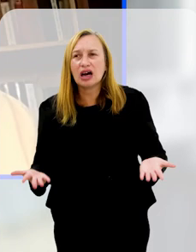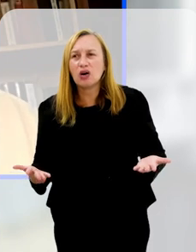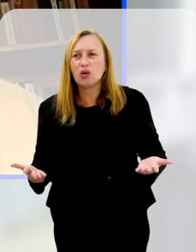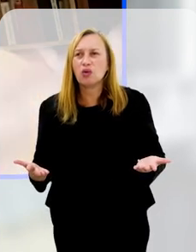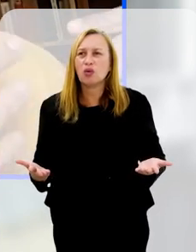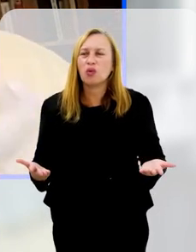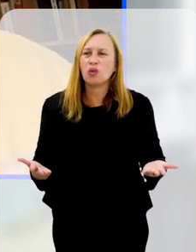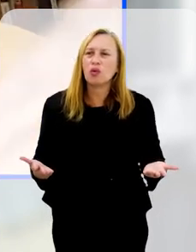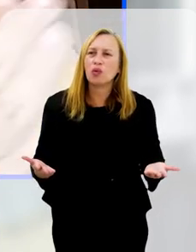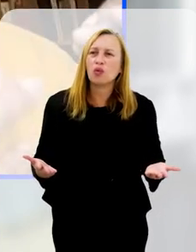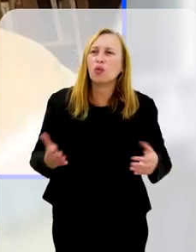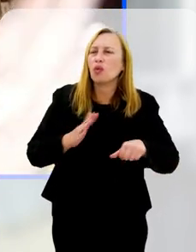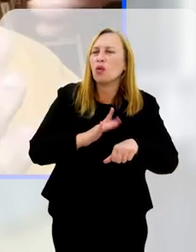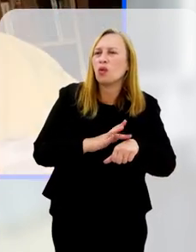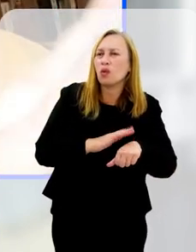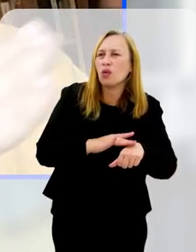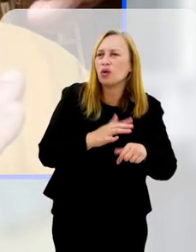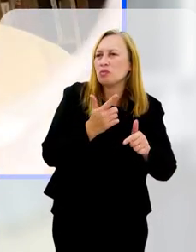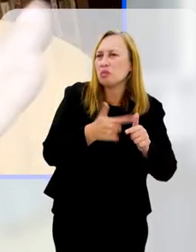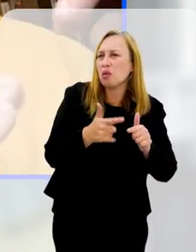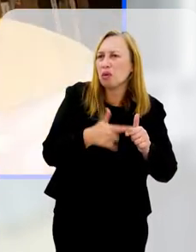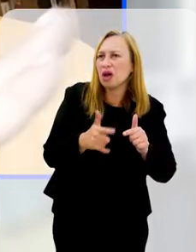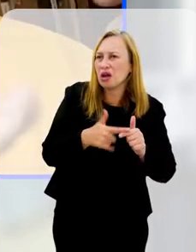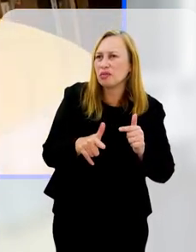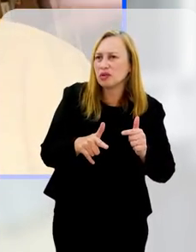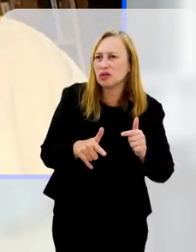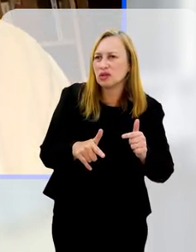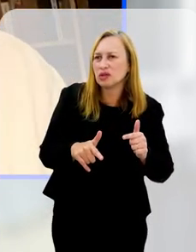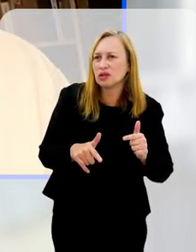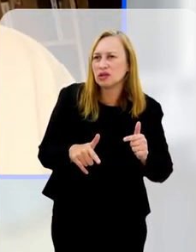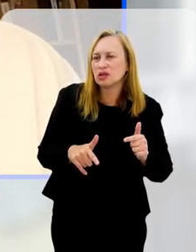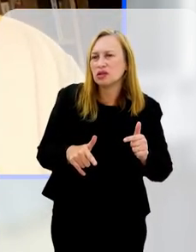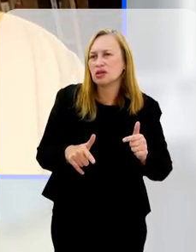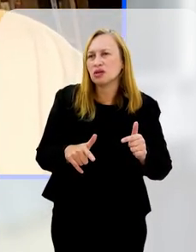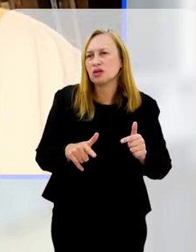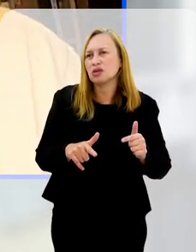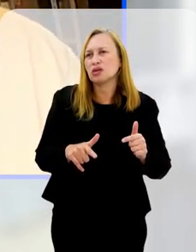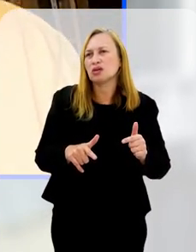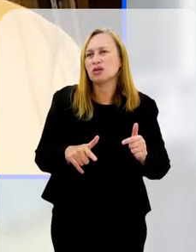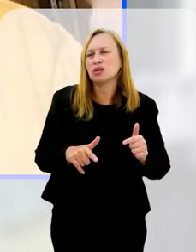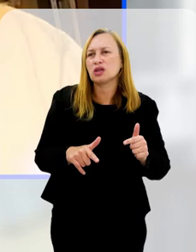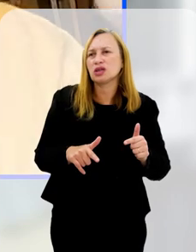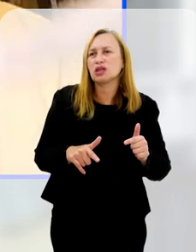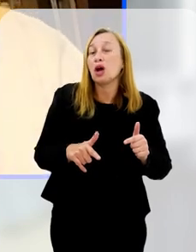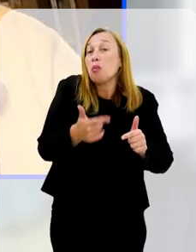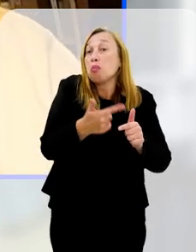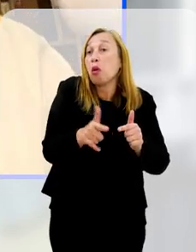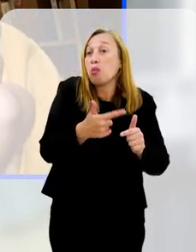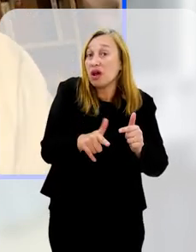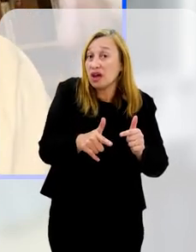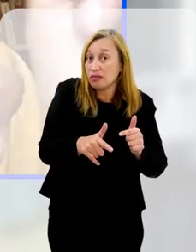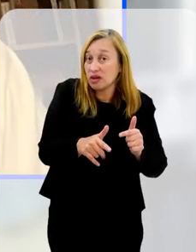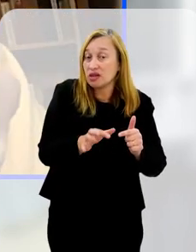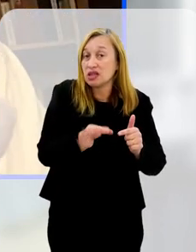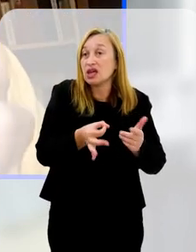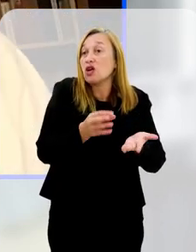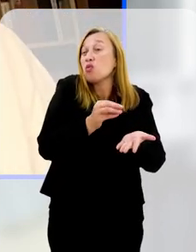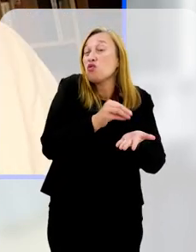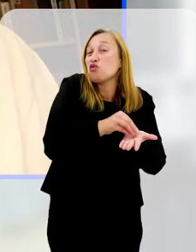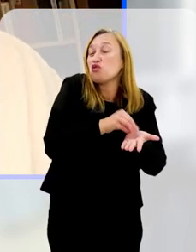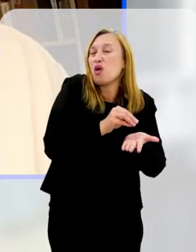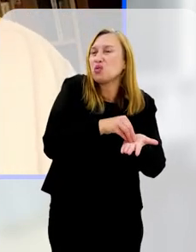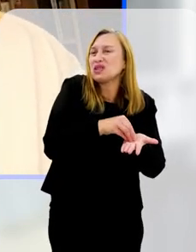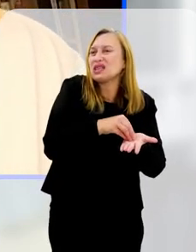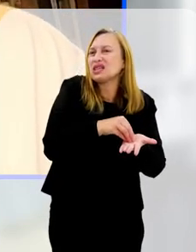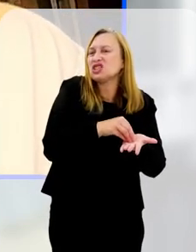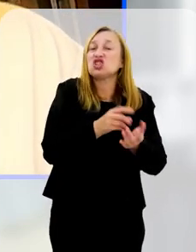né? Então isso aí seguiu vivo durante muito tempo, apontando, né, para esses problemas